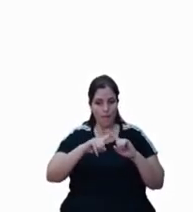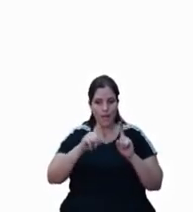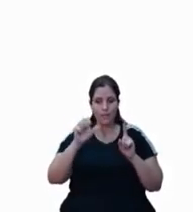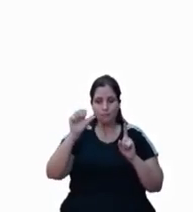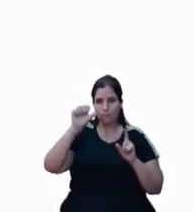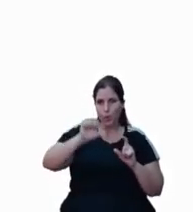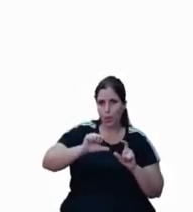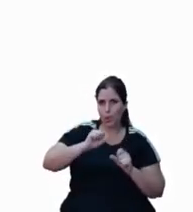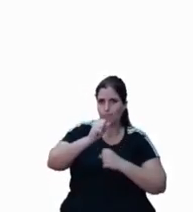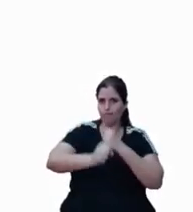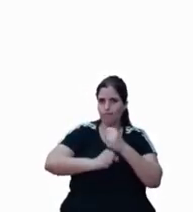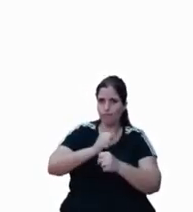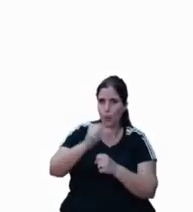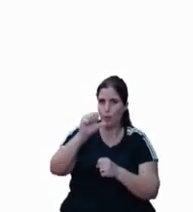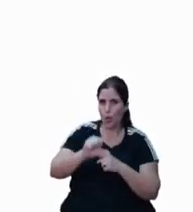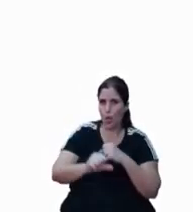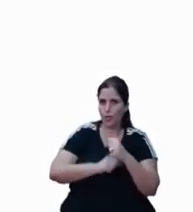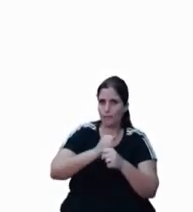dos anos e que a